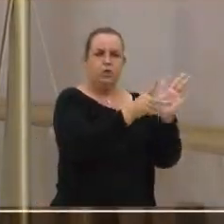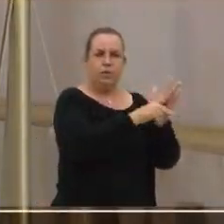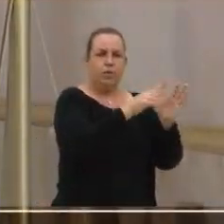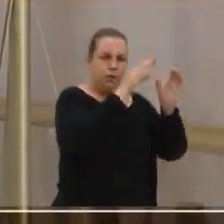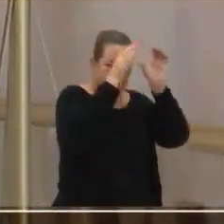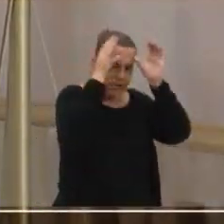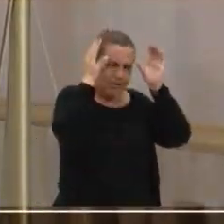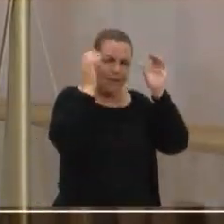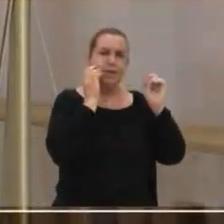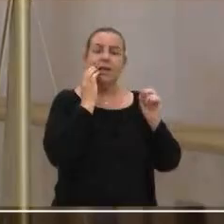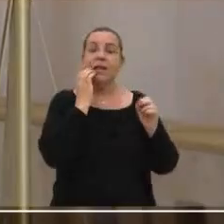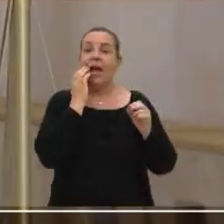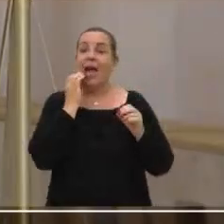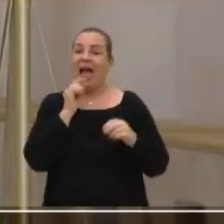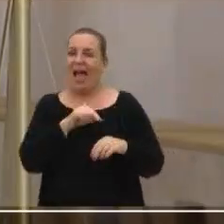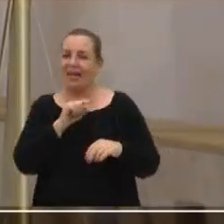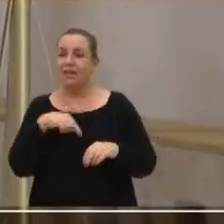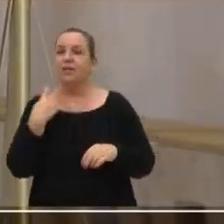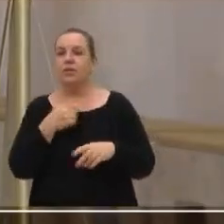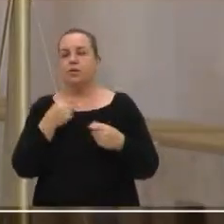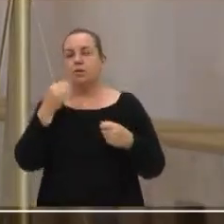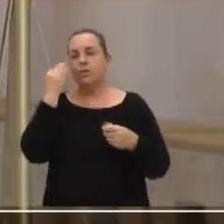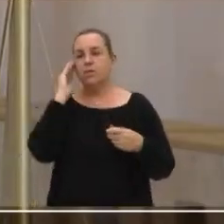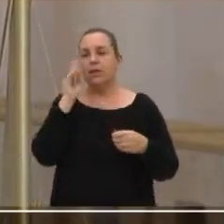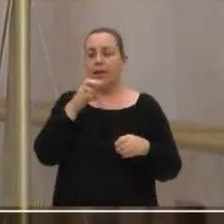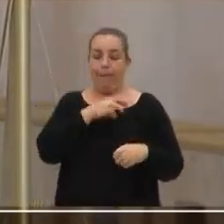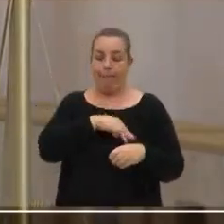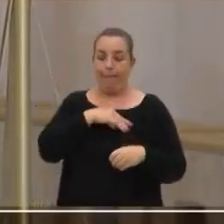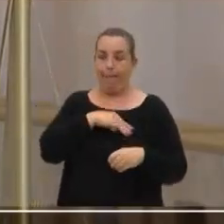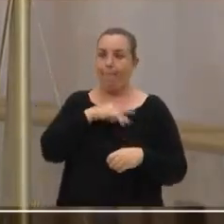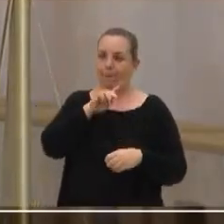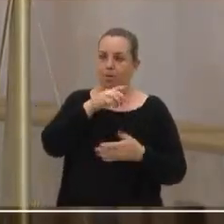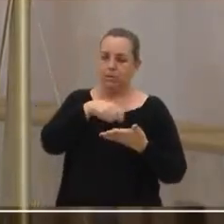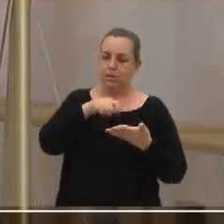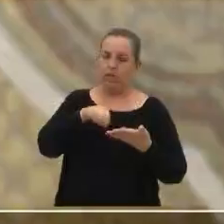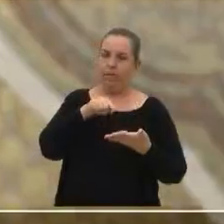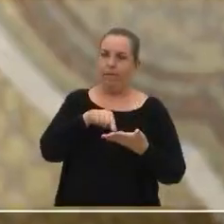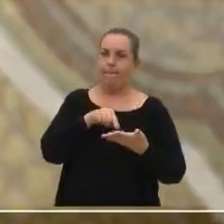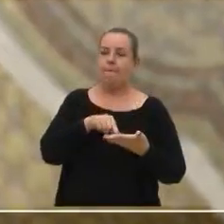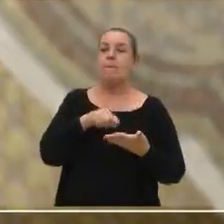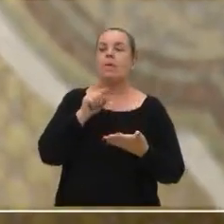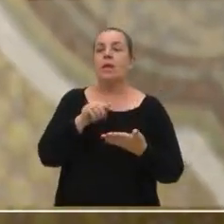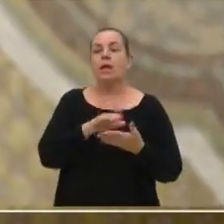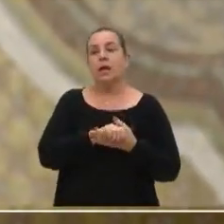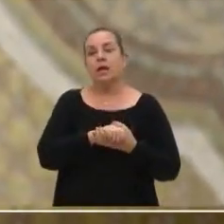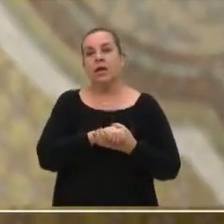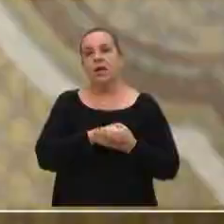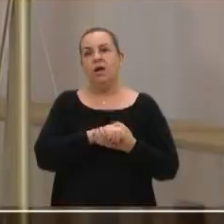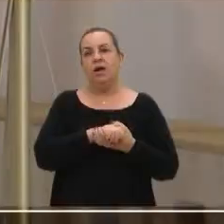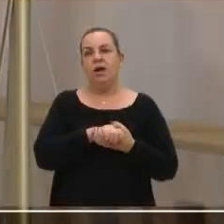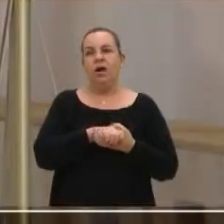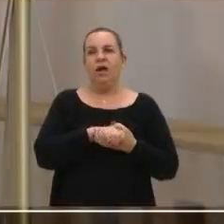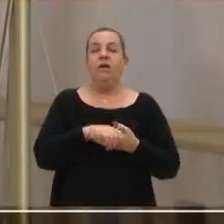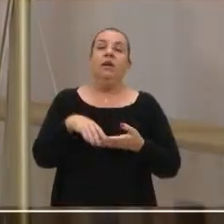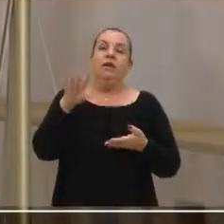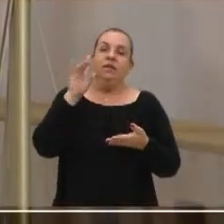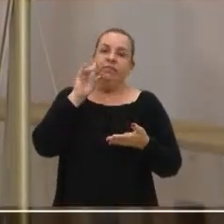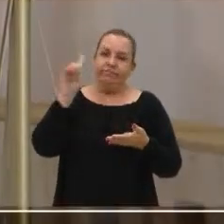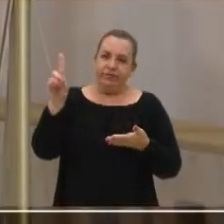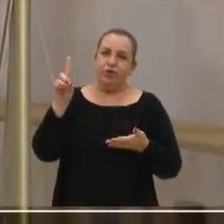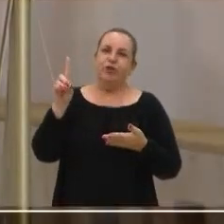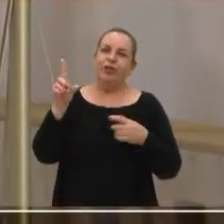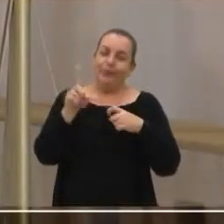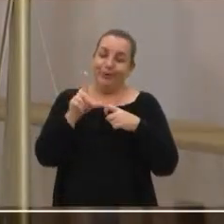Aqui, meus irmãos, nós temos que entender que Mateus, que é o evangelista, apesar de ser o dia do evangelista Lucas,